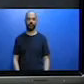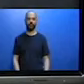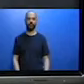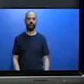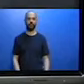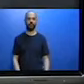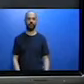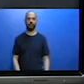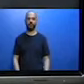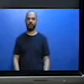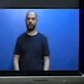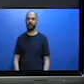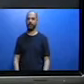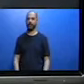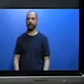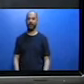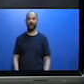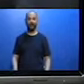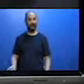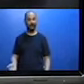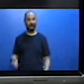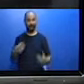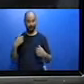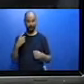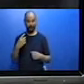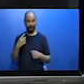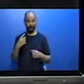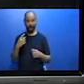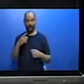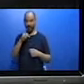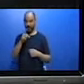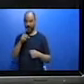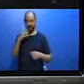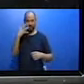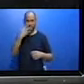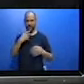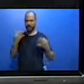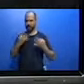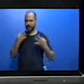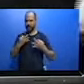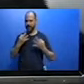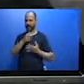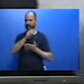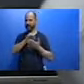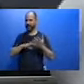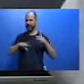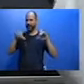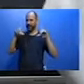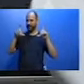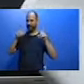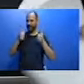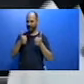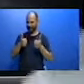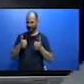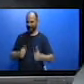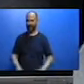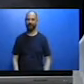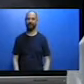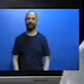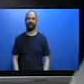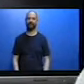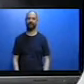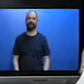bom então vamos lá caprichem na atividade e na foto é